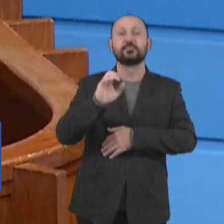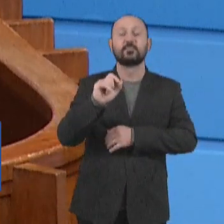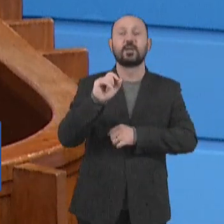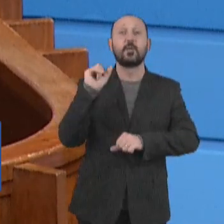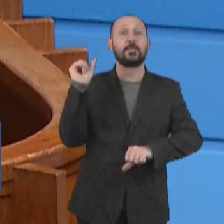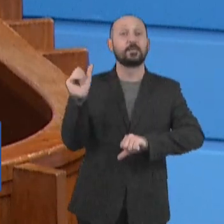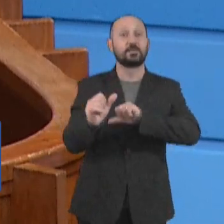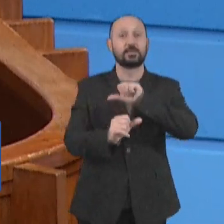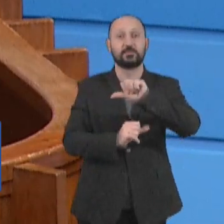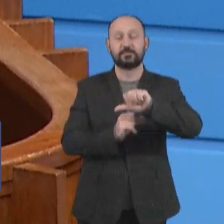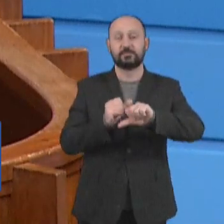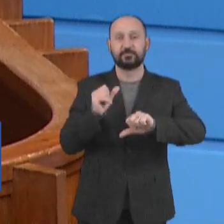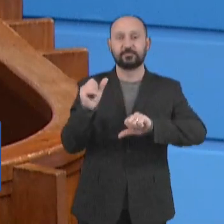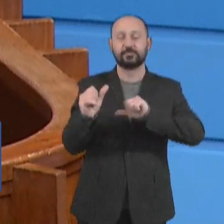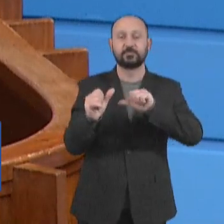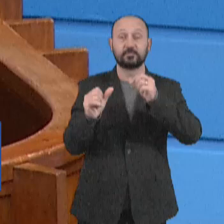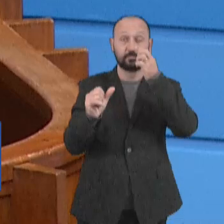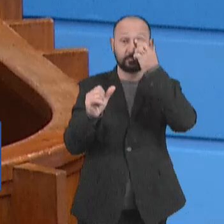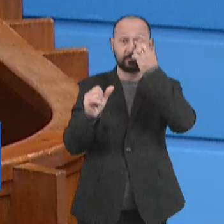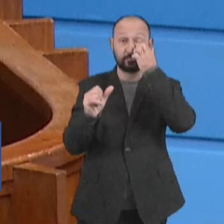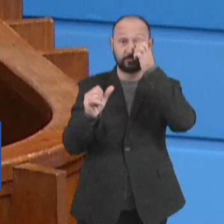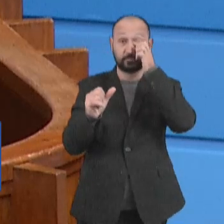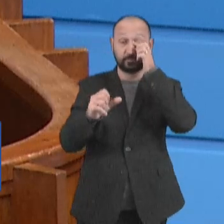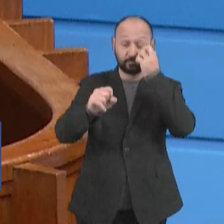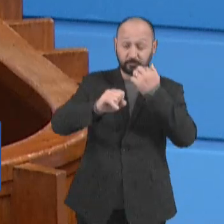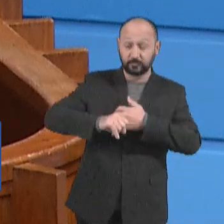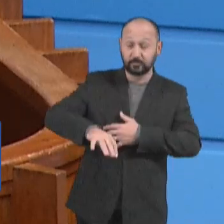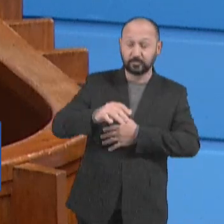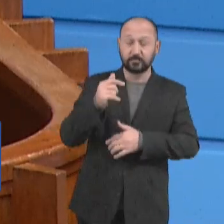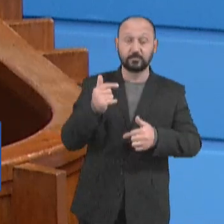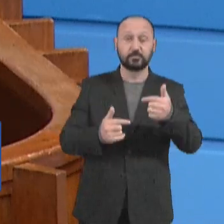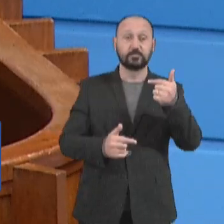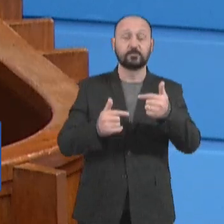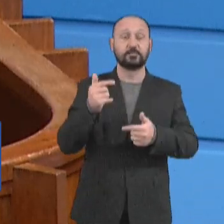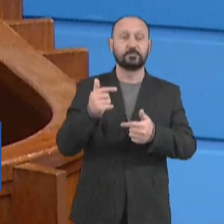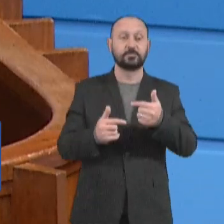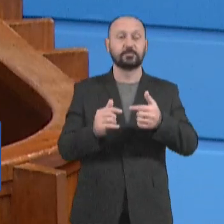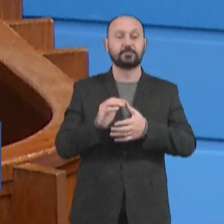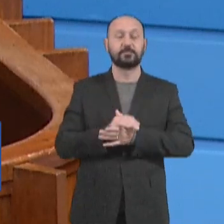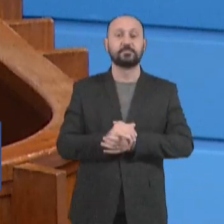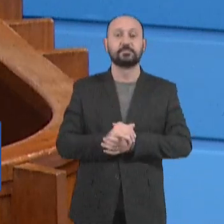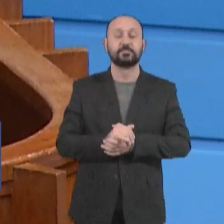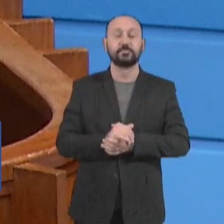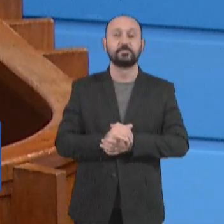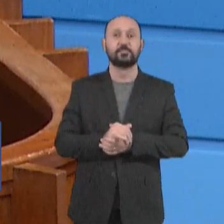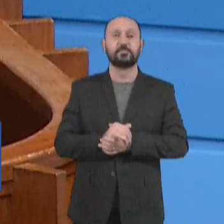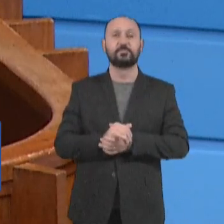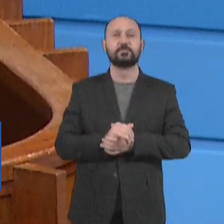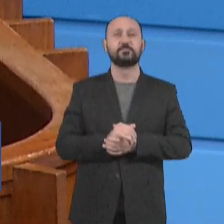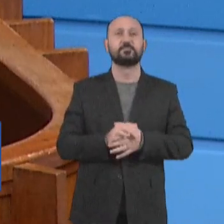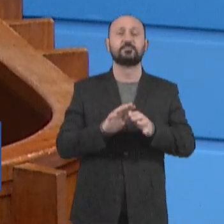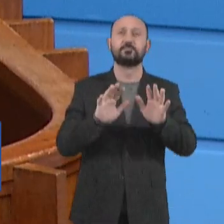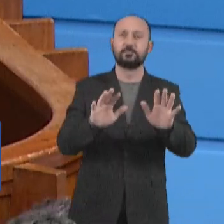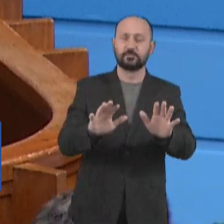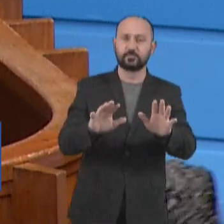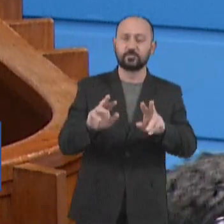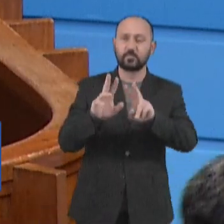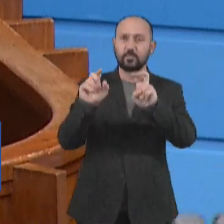completa transformação do quadro social e político daquele momento. No caso de